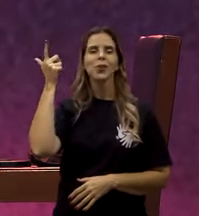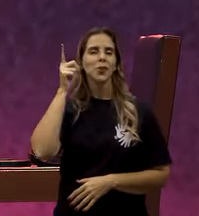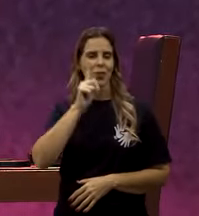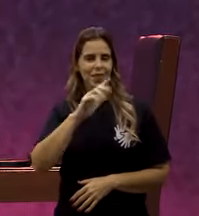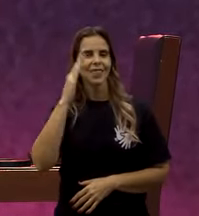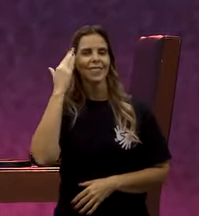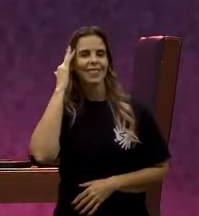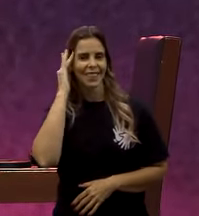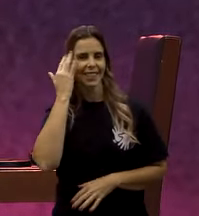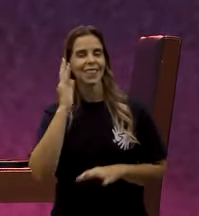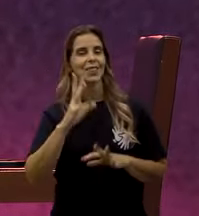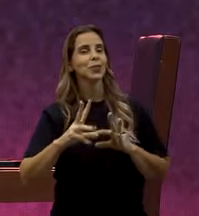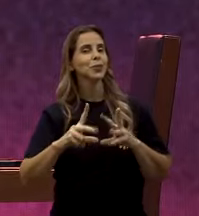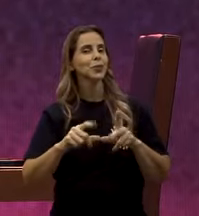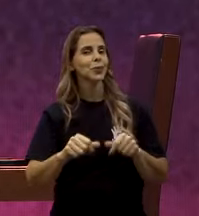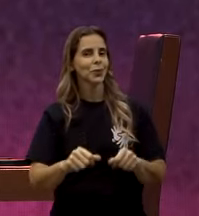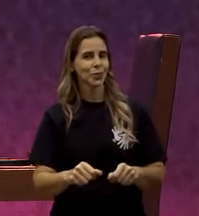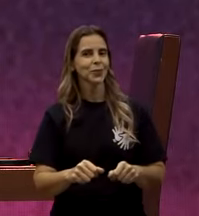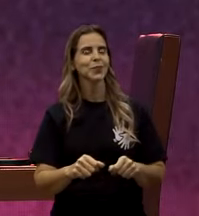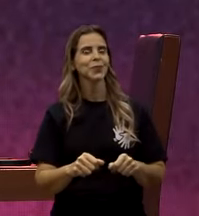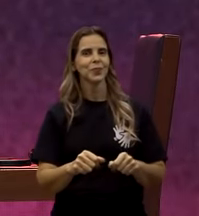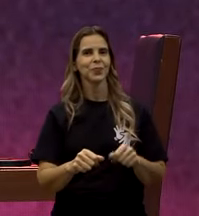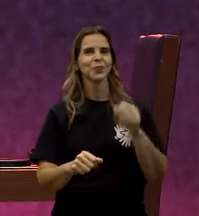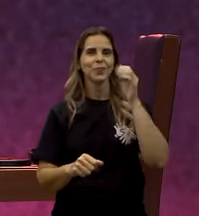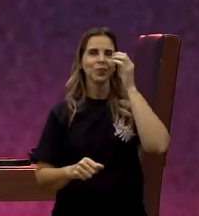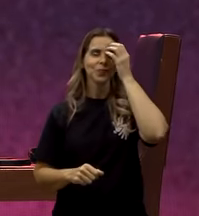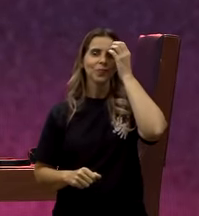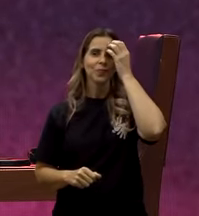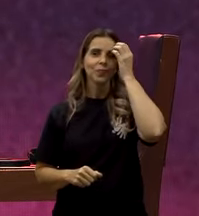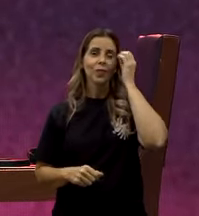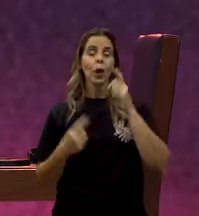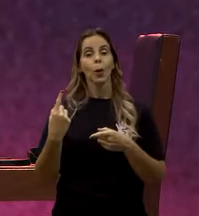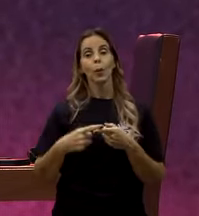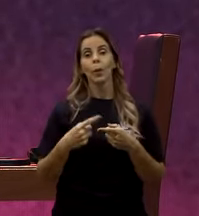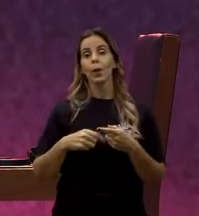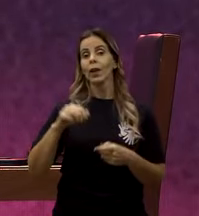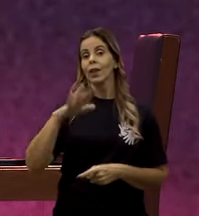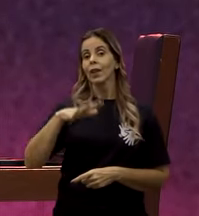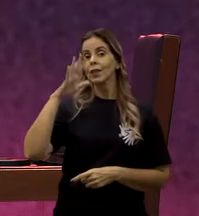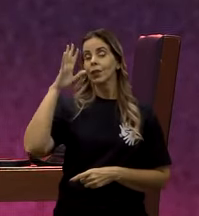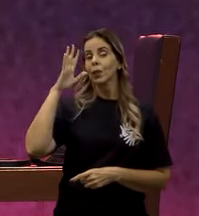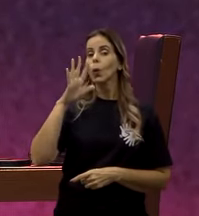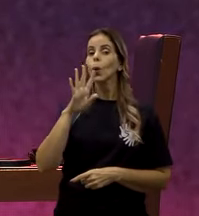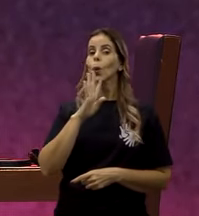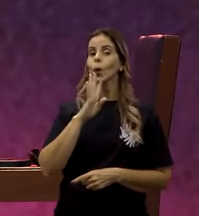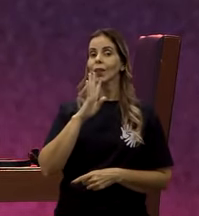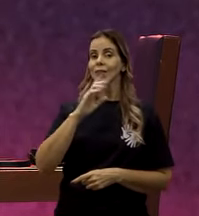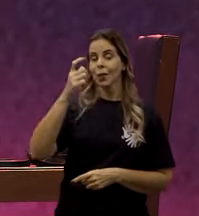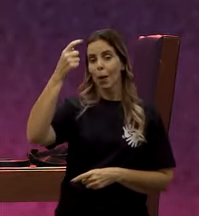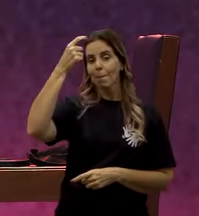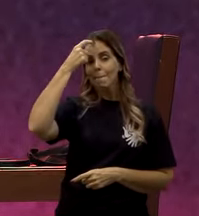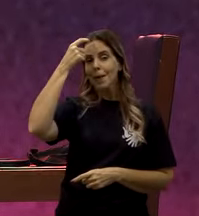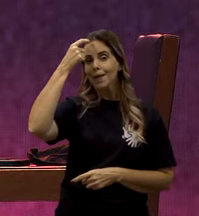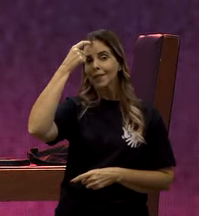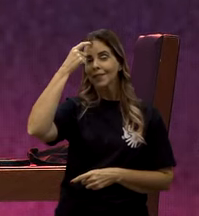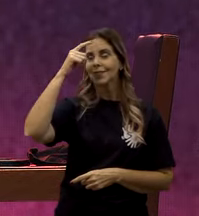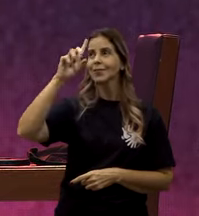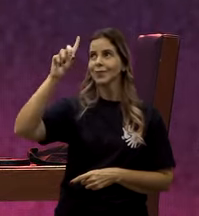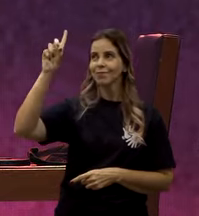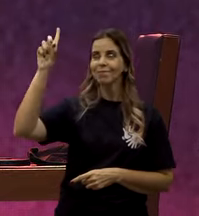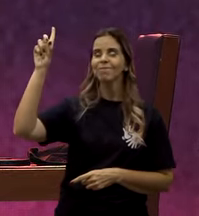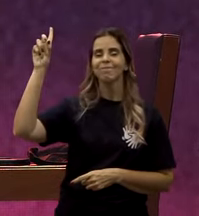e ele mesmo por ninguém é discernido pois quem conheceu a mente do senhor para que possa instruí-lo